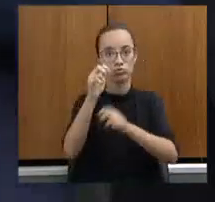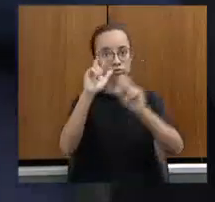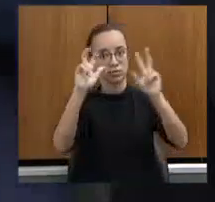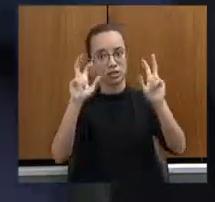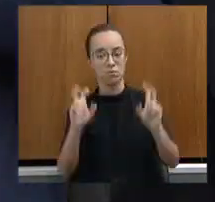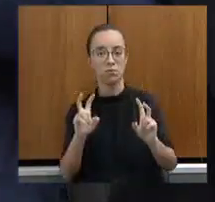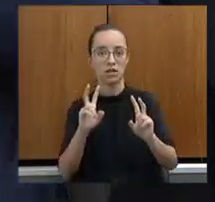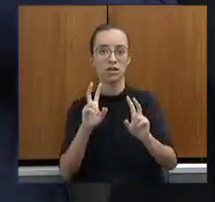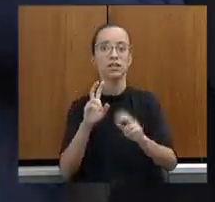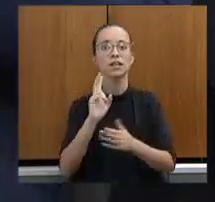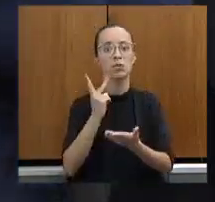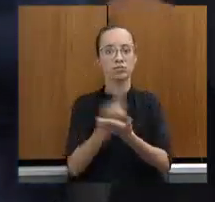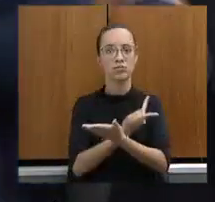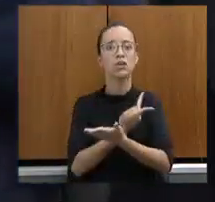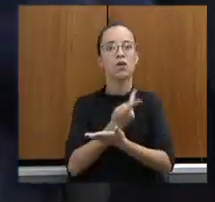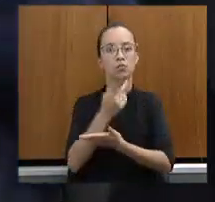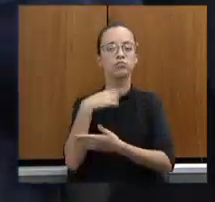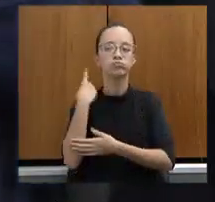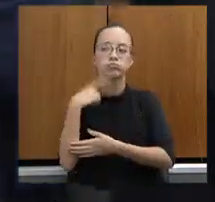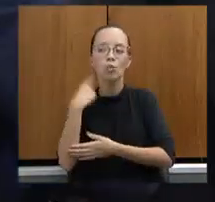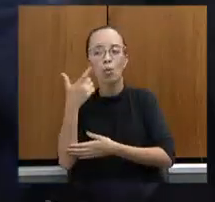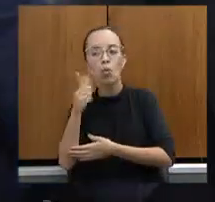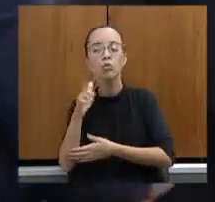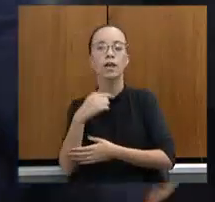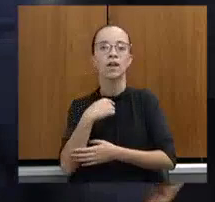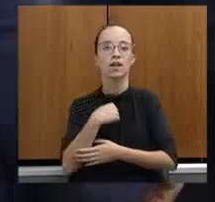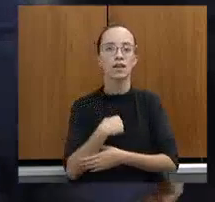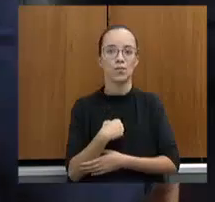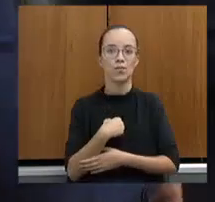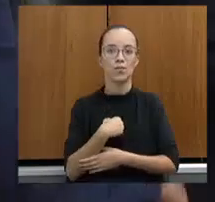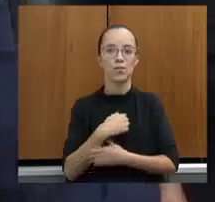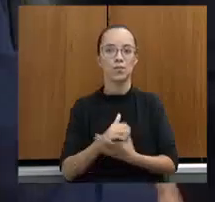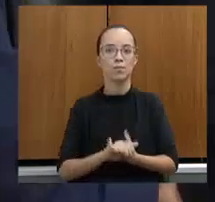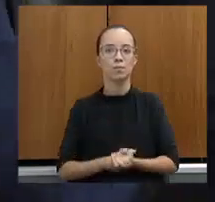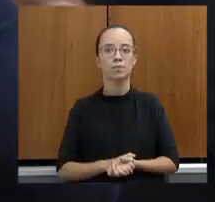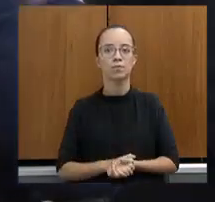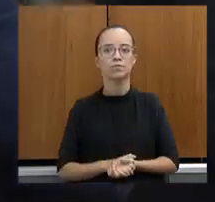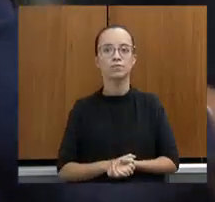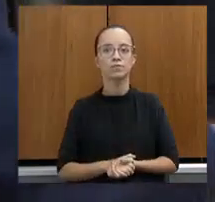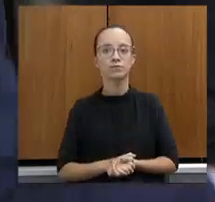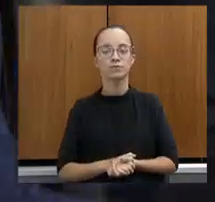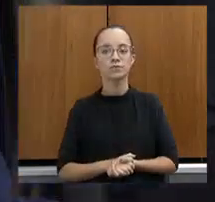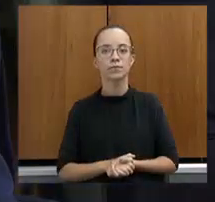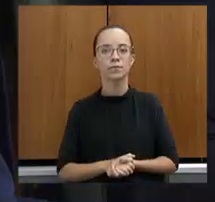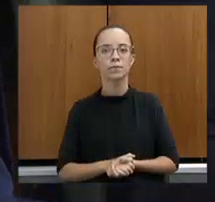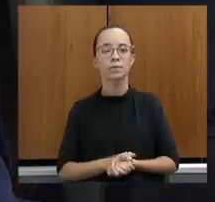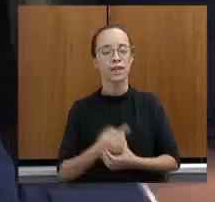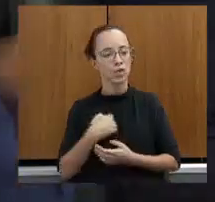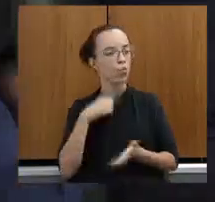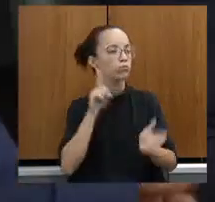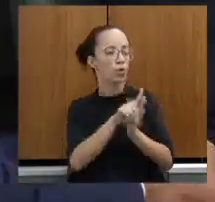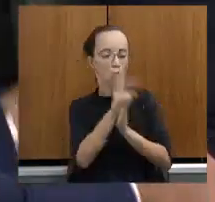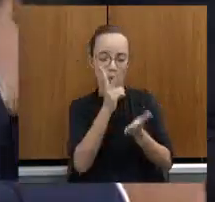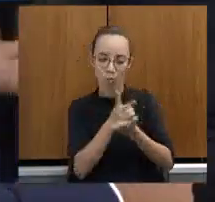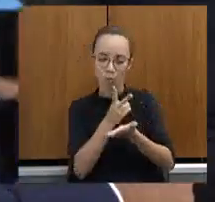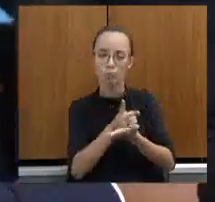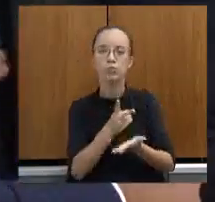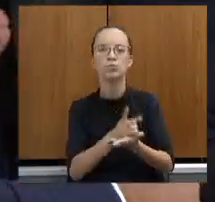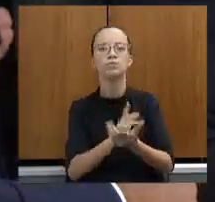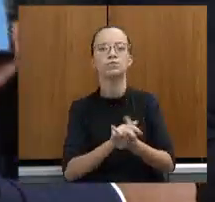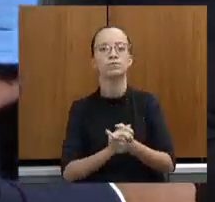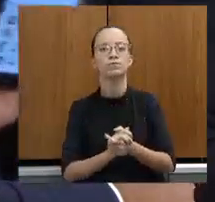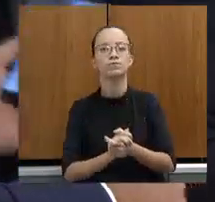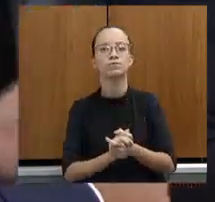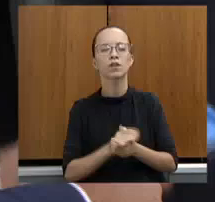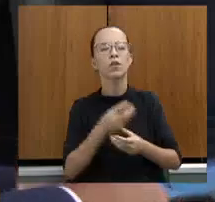aconteceram por parte de outros colegas parlamentares eu fico secretário com a mesma pergunta e quando